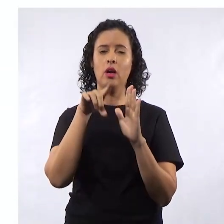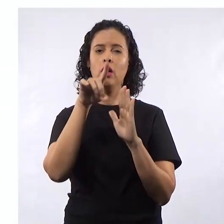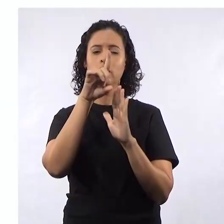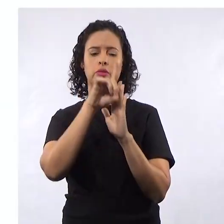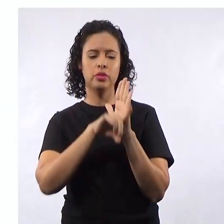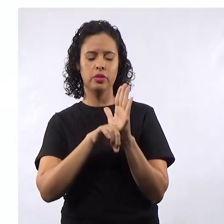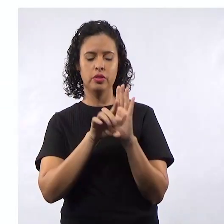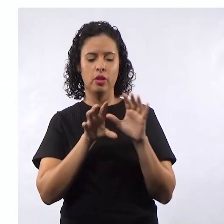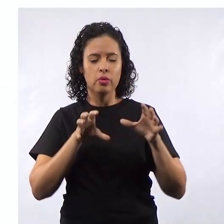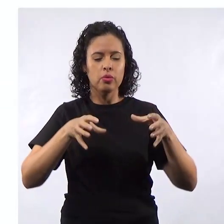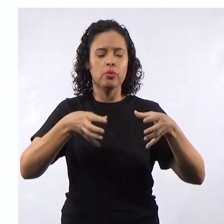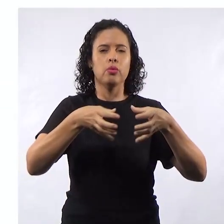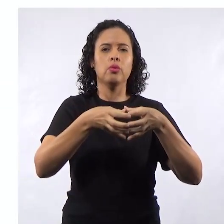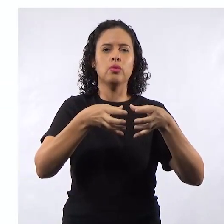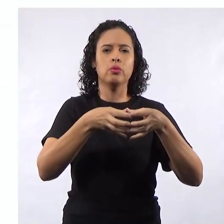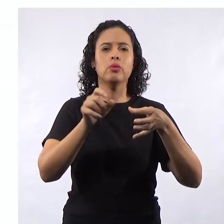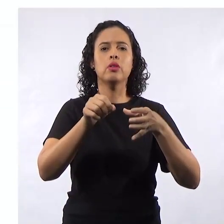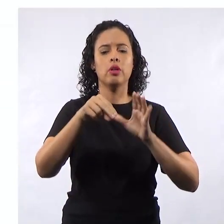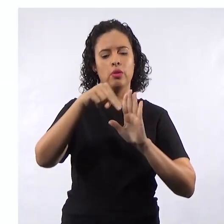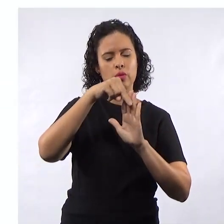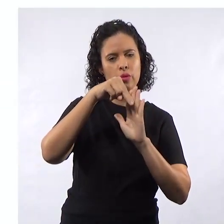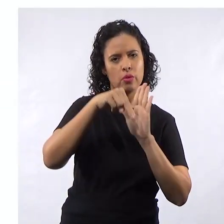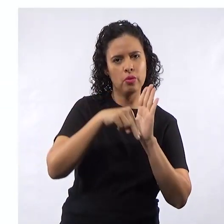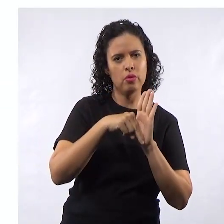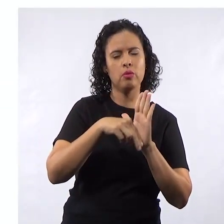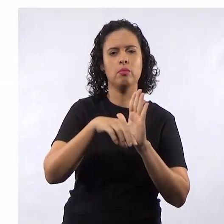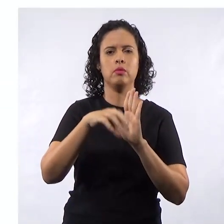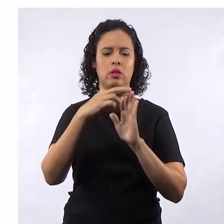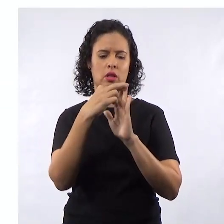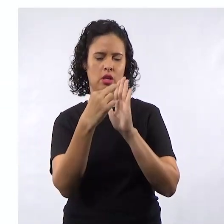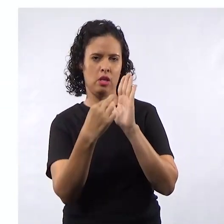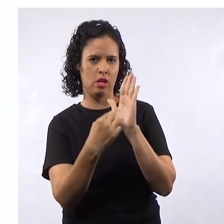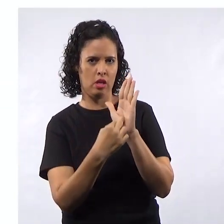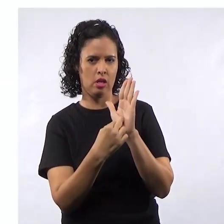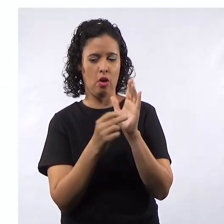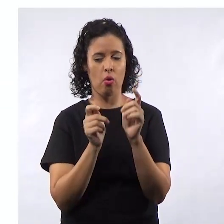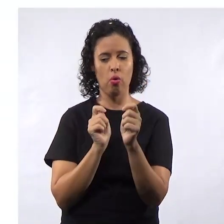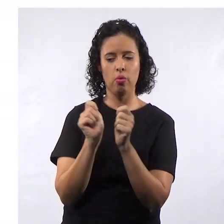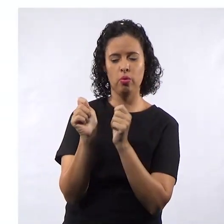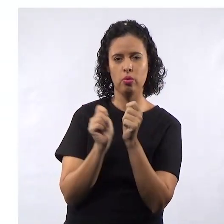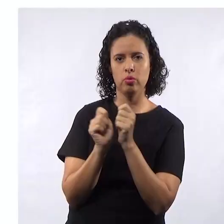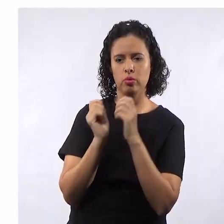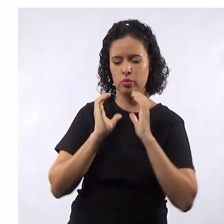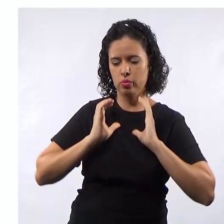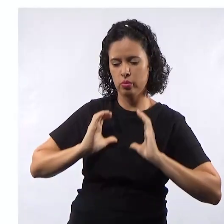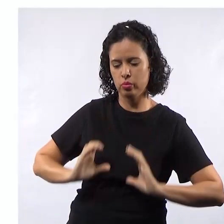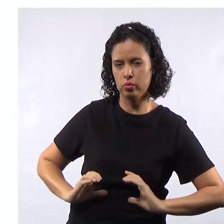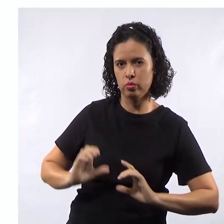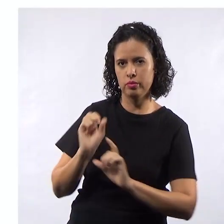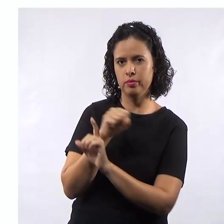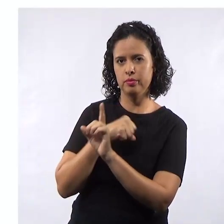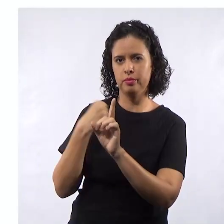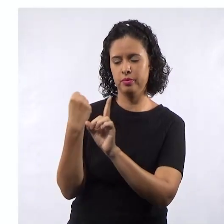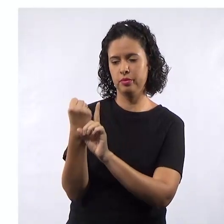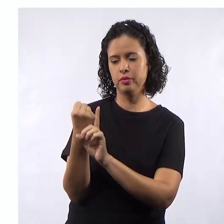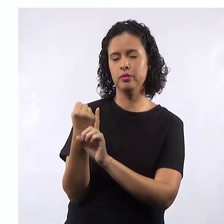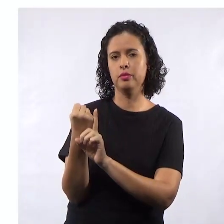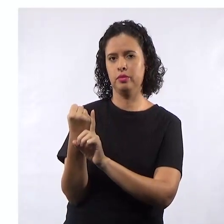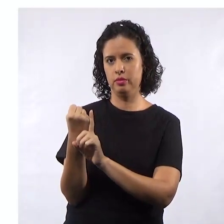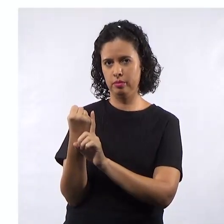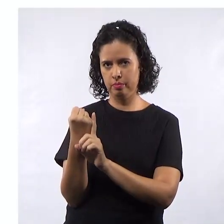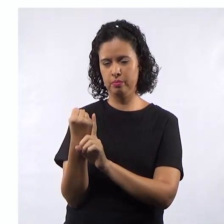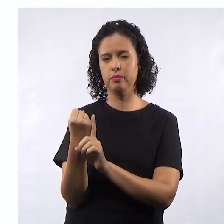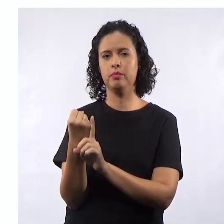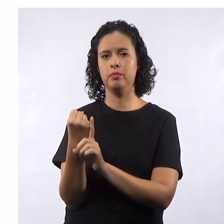síntese, é o conjunto de normas e regras que regulam as condutas sociais, né? E a justiça